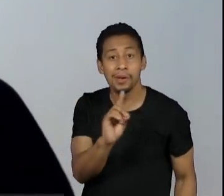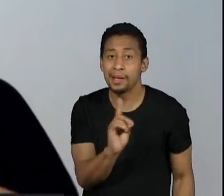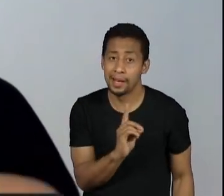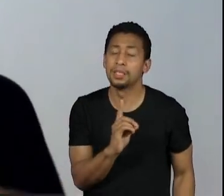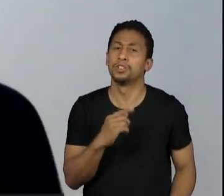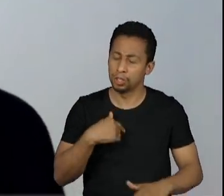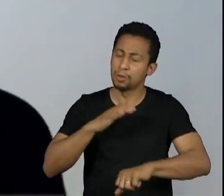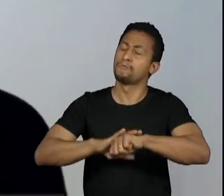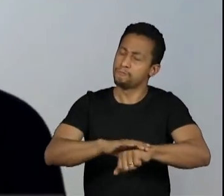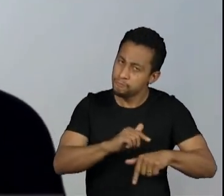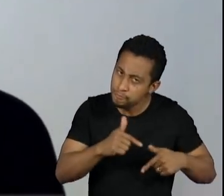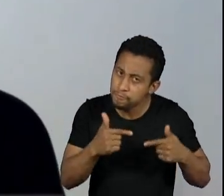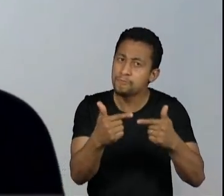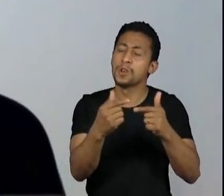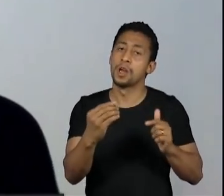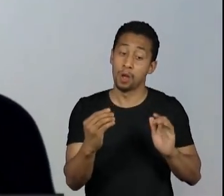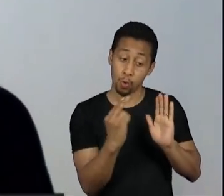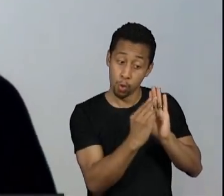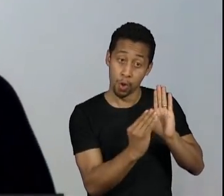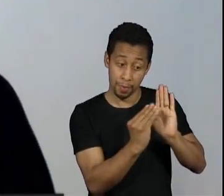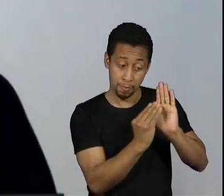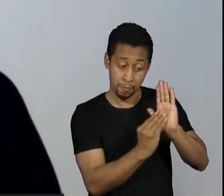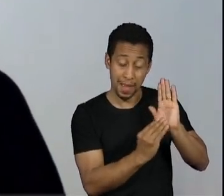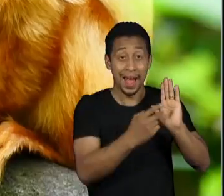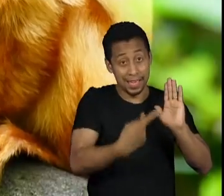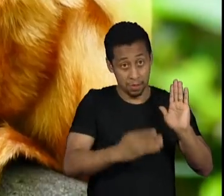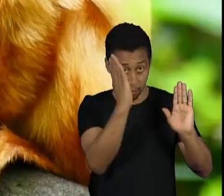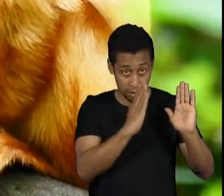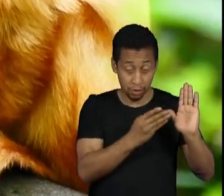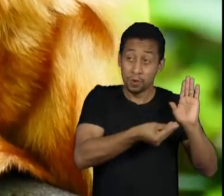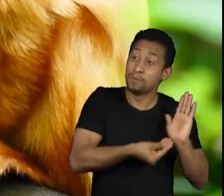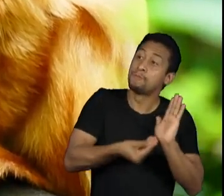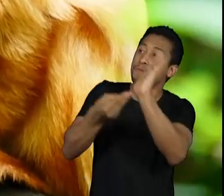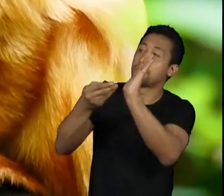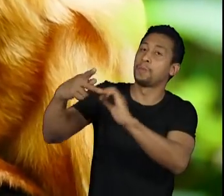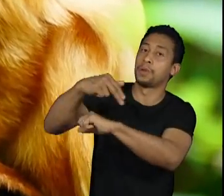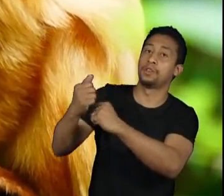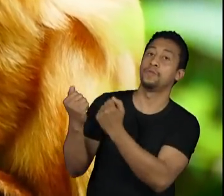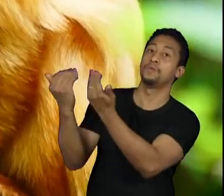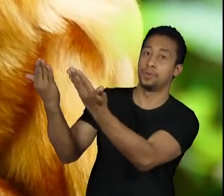as espécies endêmicas do Brasil na lista global.